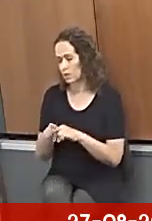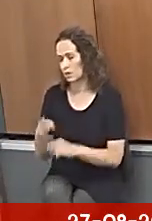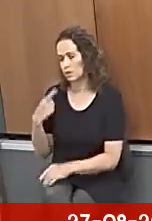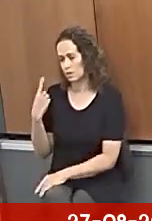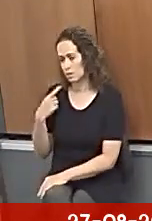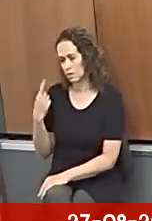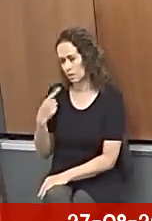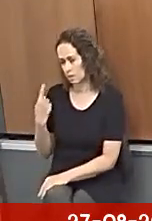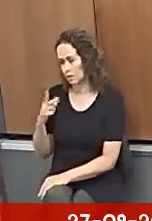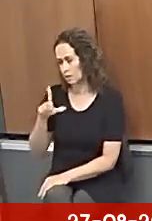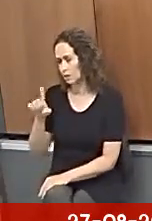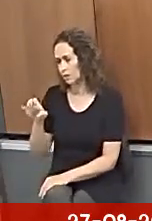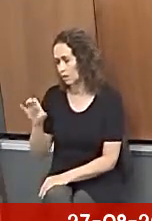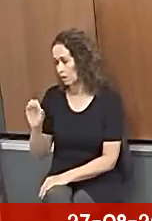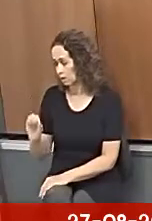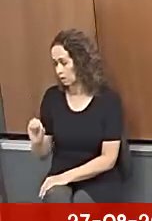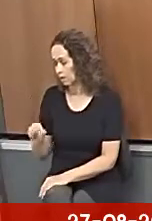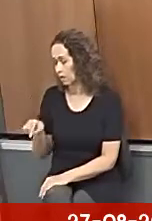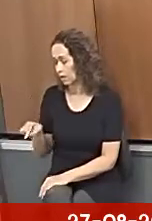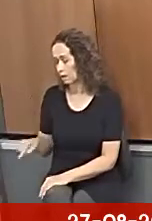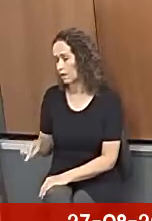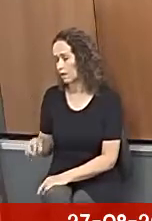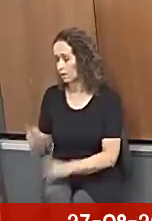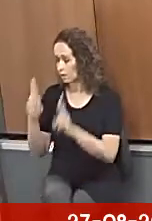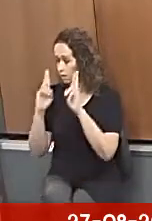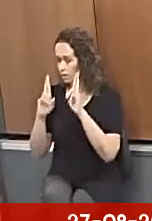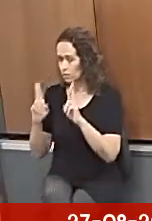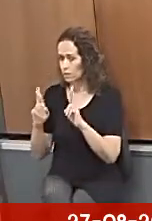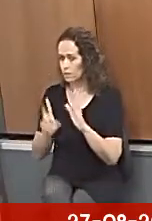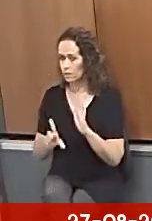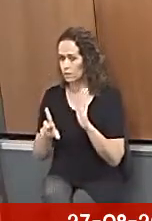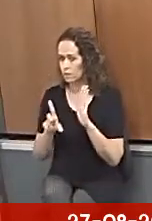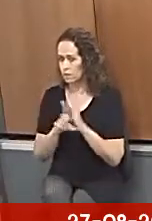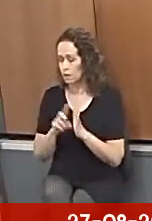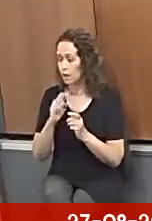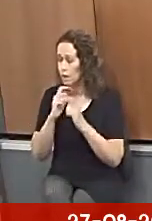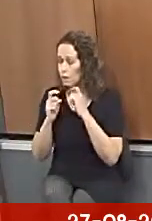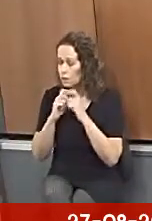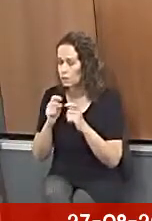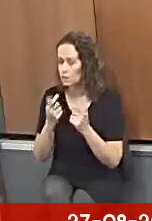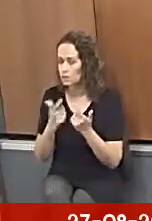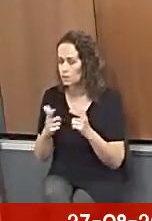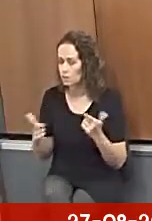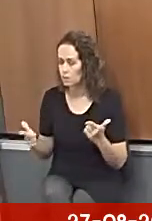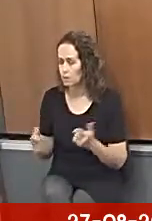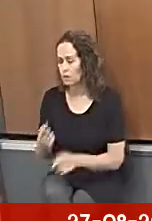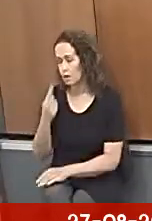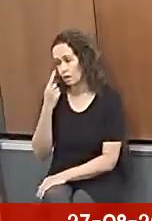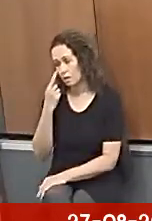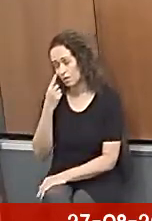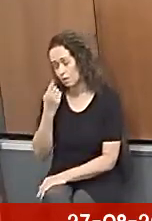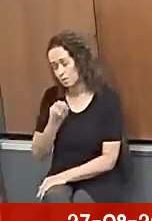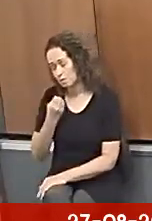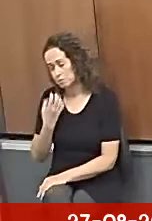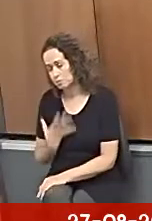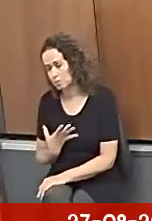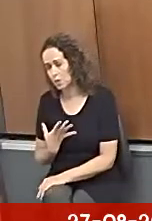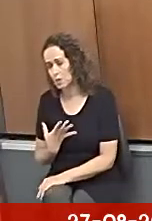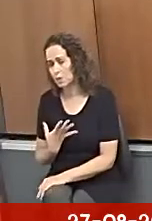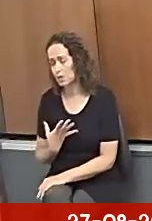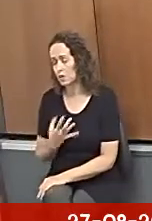não tem convicção que respeita a lei integralmente tem dúvidas em relação a isso e vê com bons olhos a oportunidade